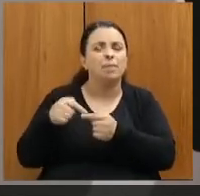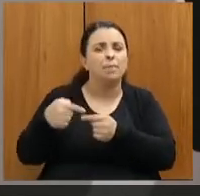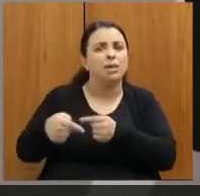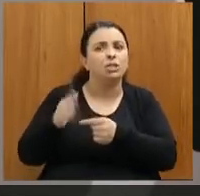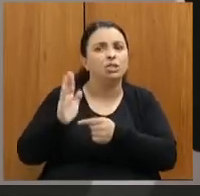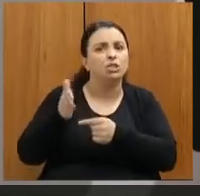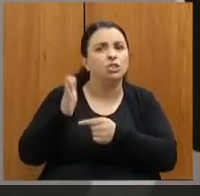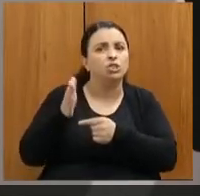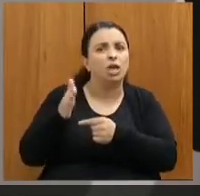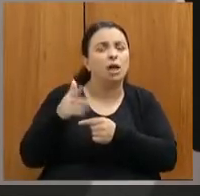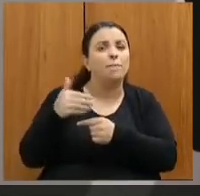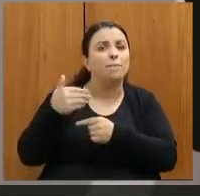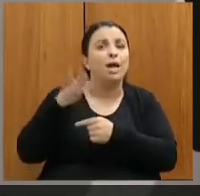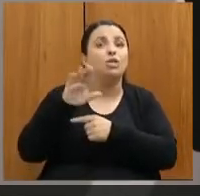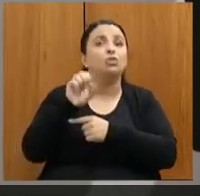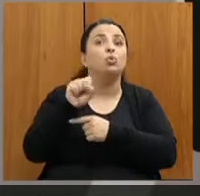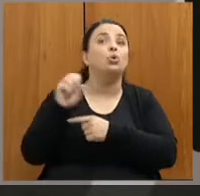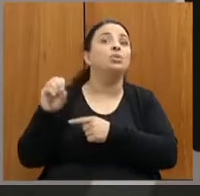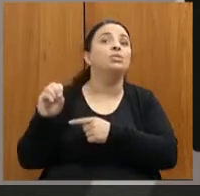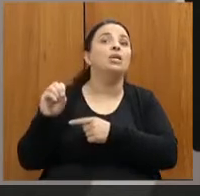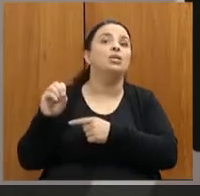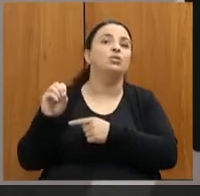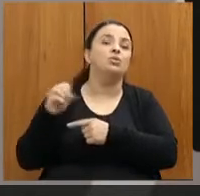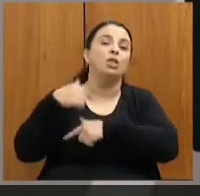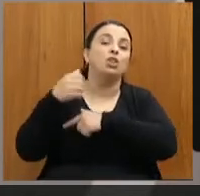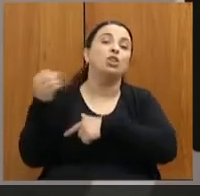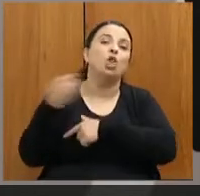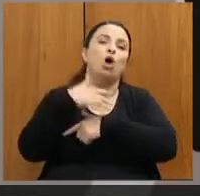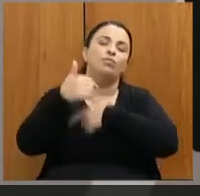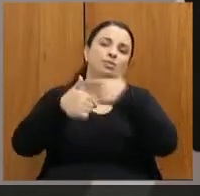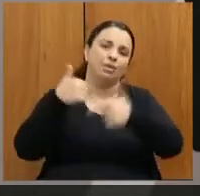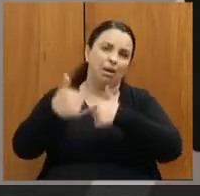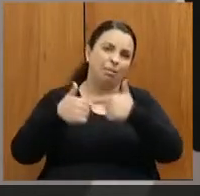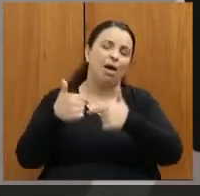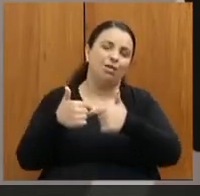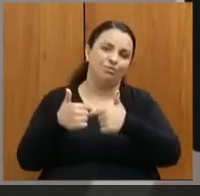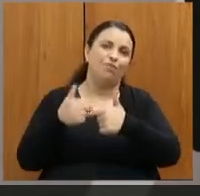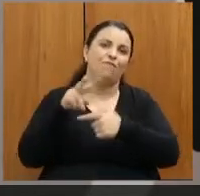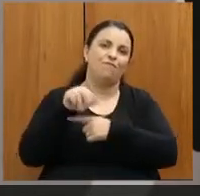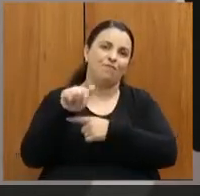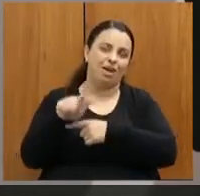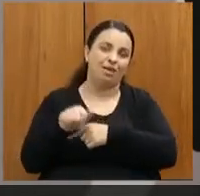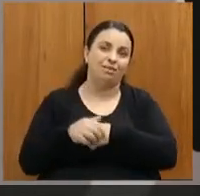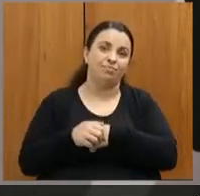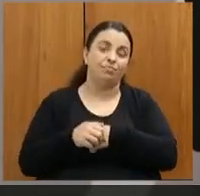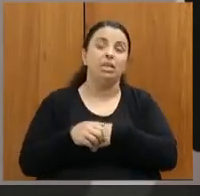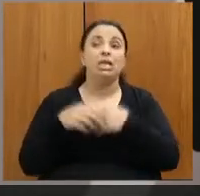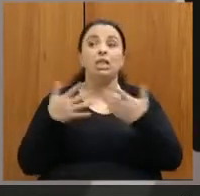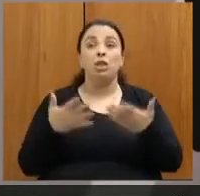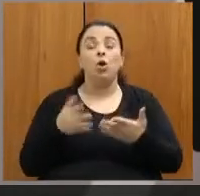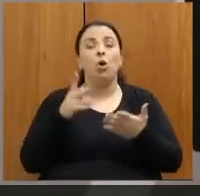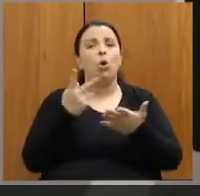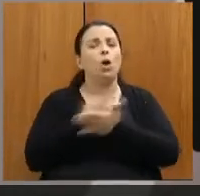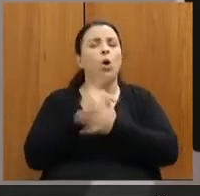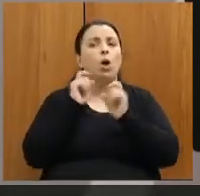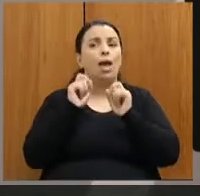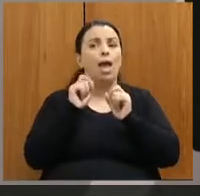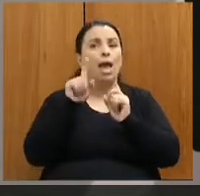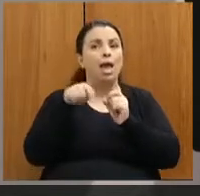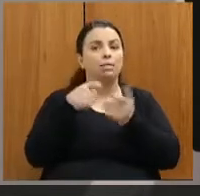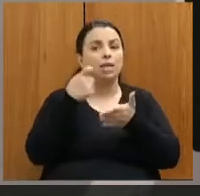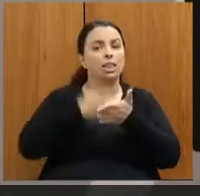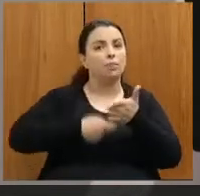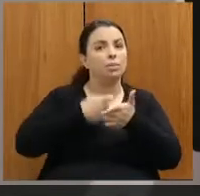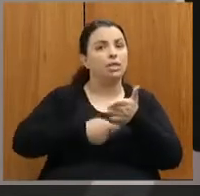possibilidade chegar ao mais 800 empregos Ou seja a tributação diferenciada está atraindo